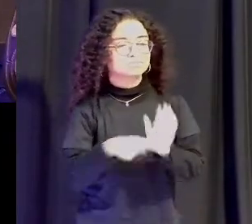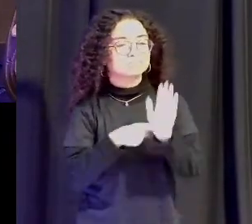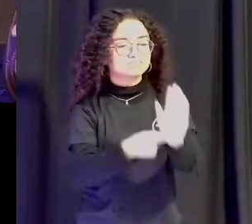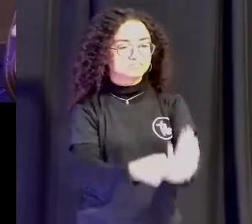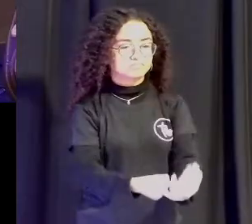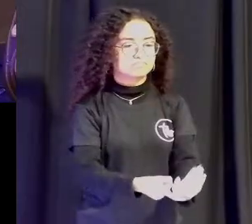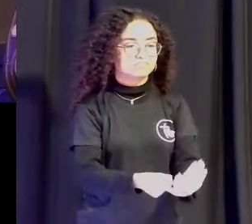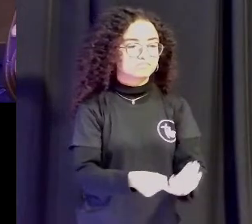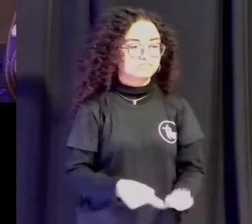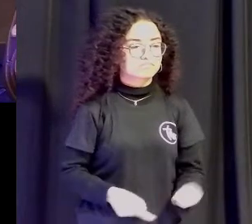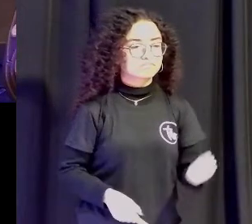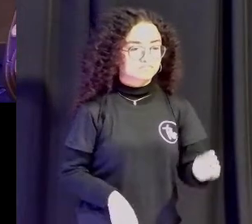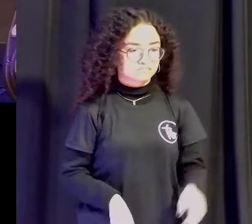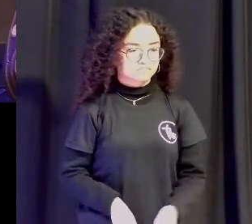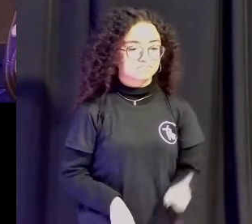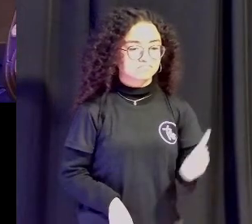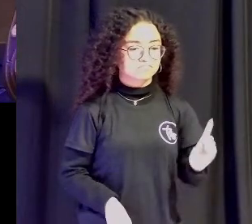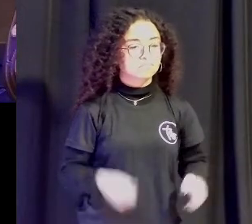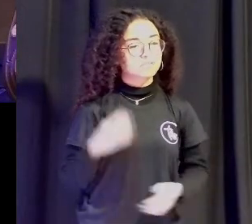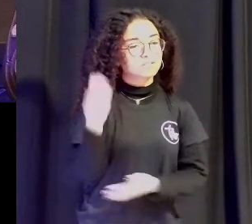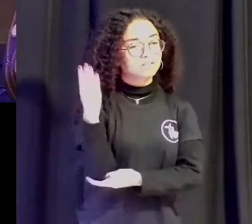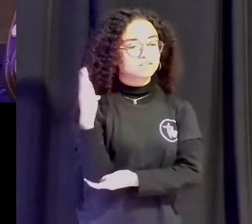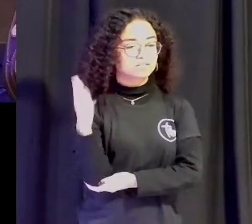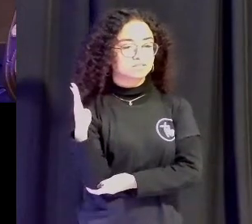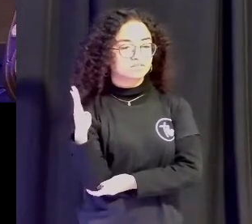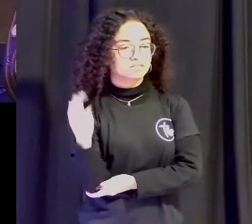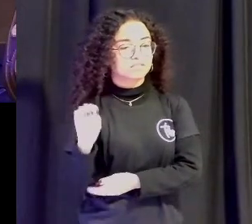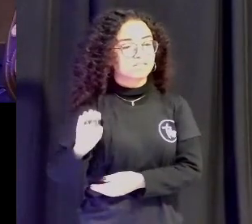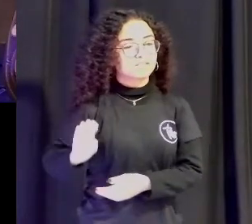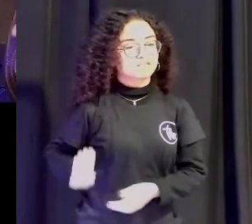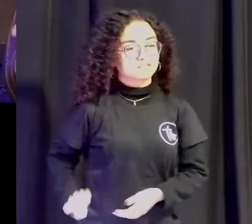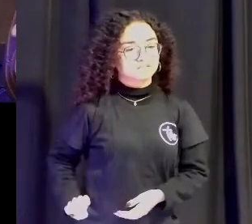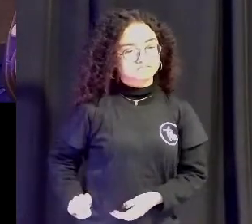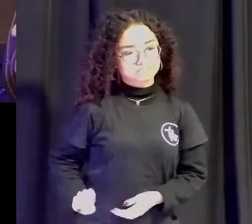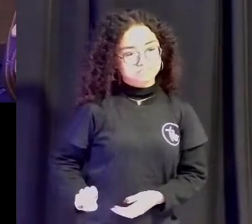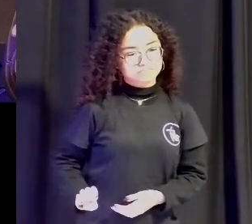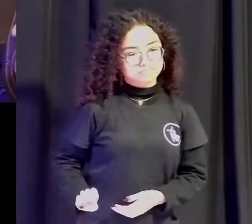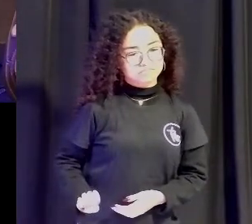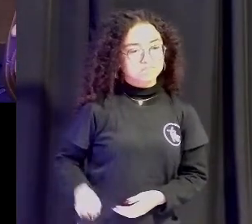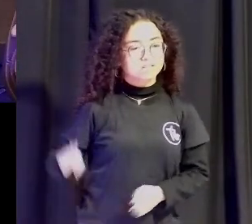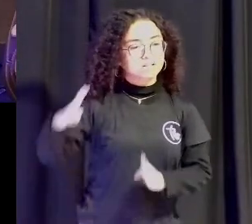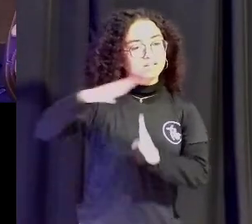enquanto que a mão esquerda representava rigor e limitação.